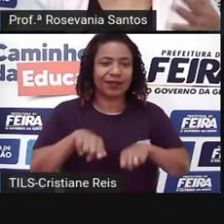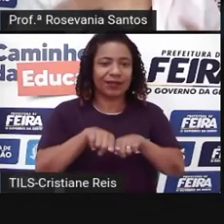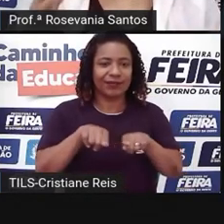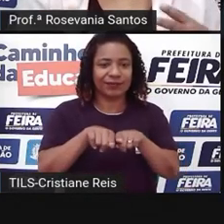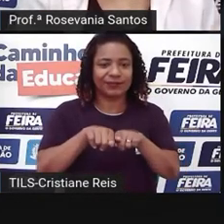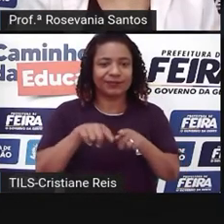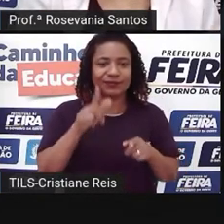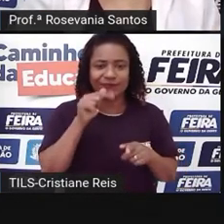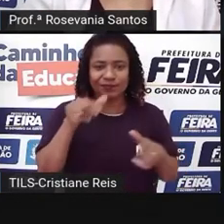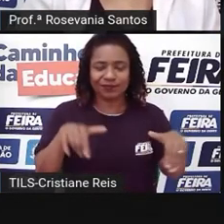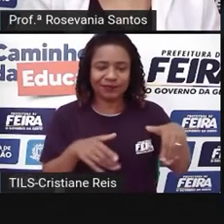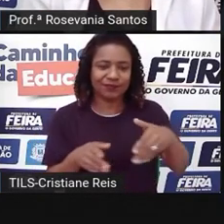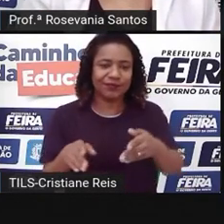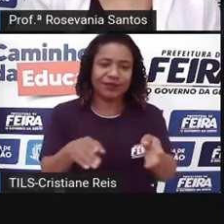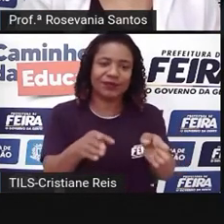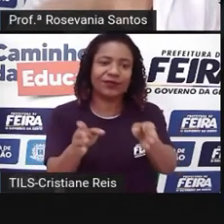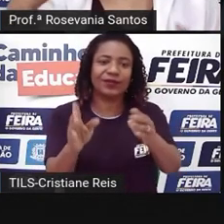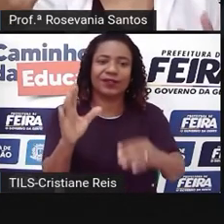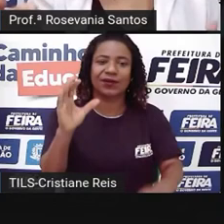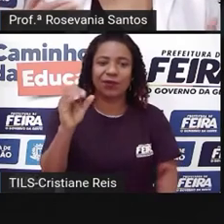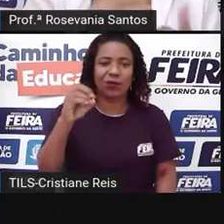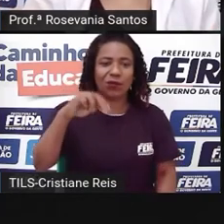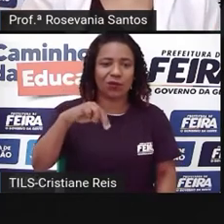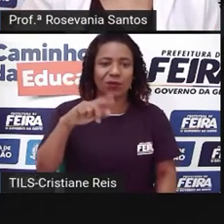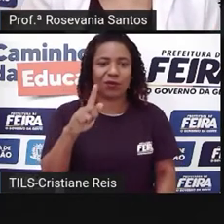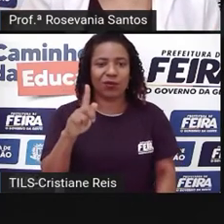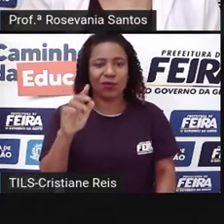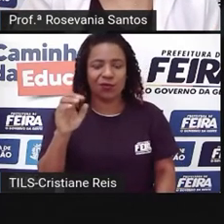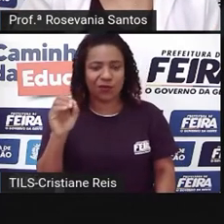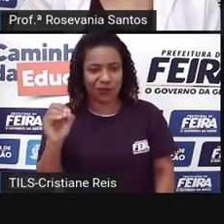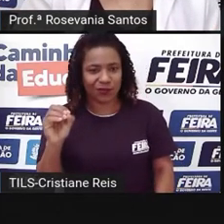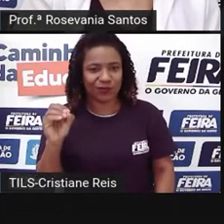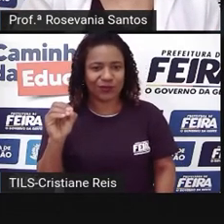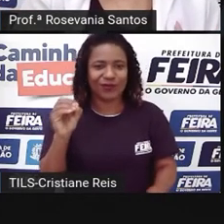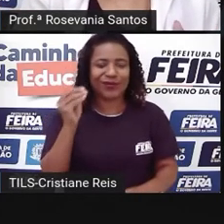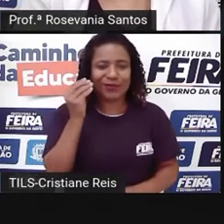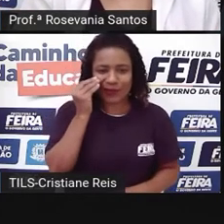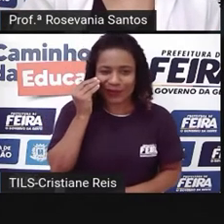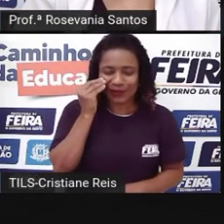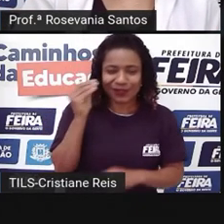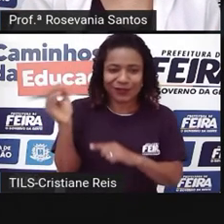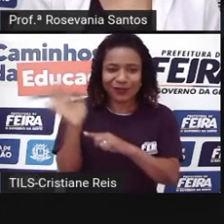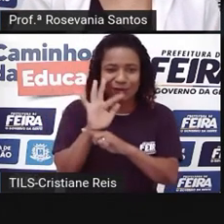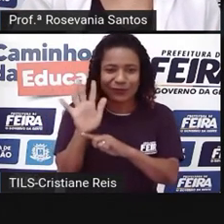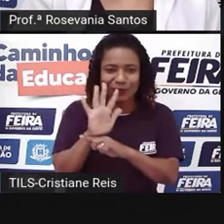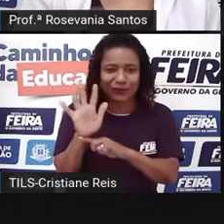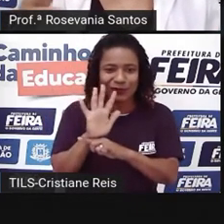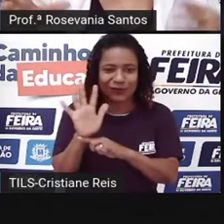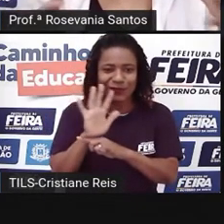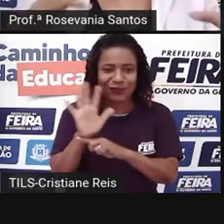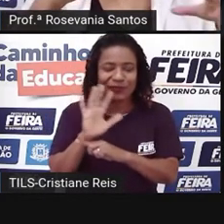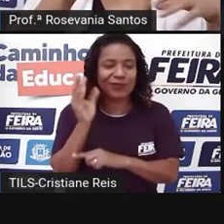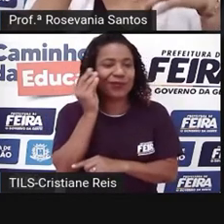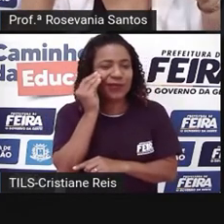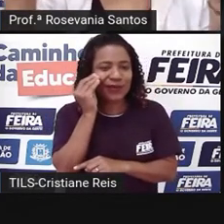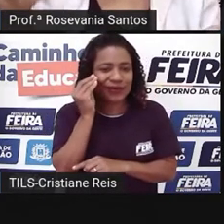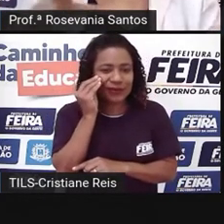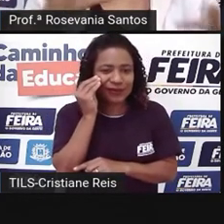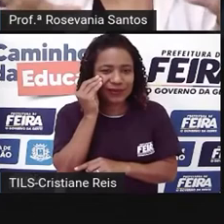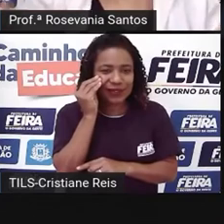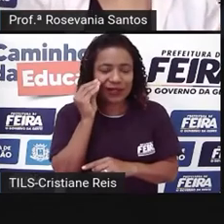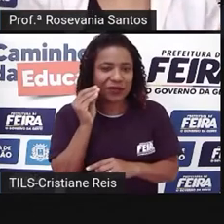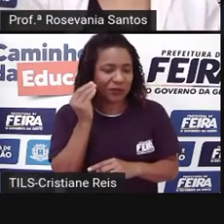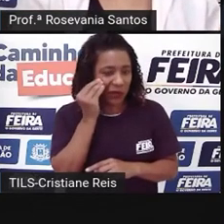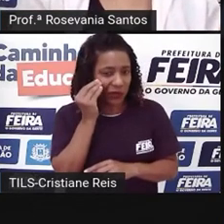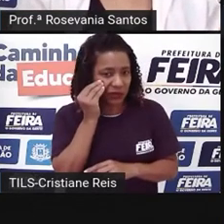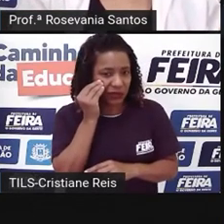assiste diversos filmes aí, né, que sempre tem passando por esse rio, que tem uma série de coisas